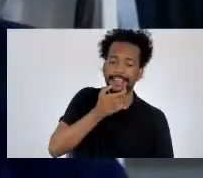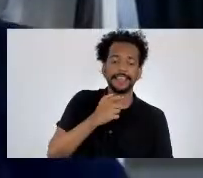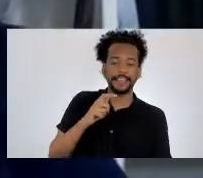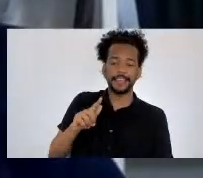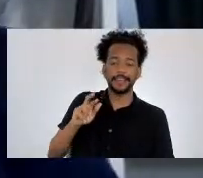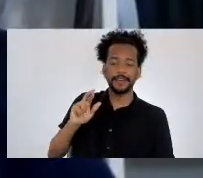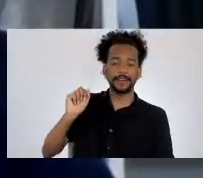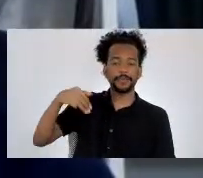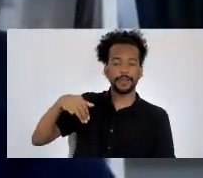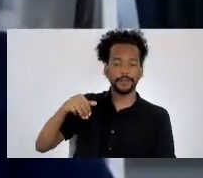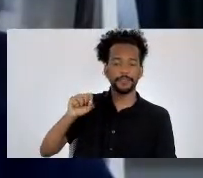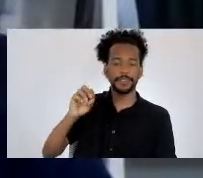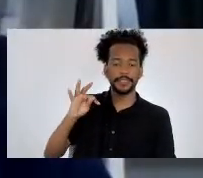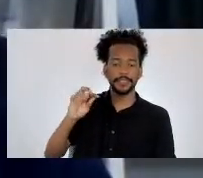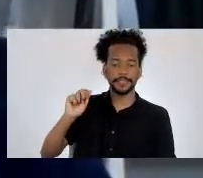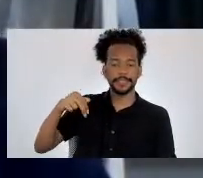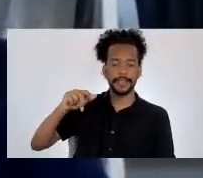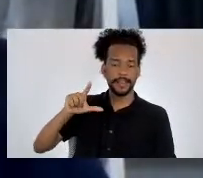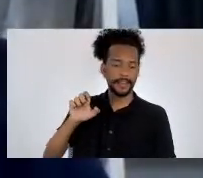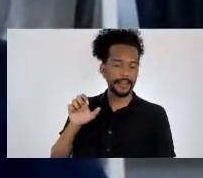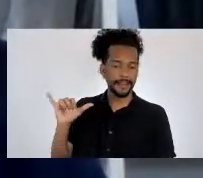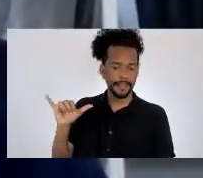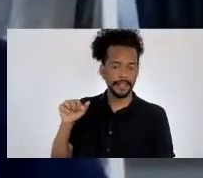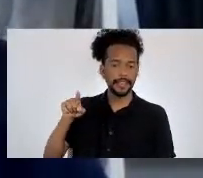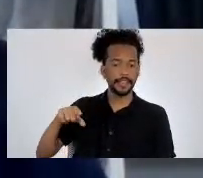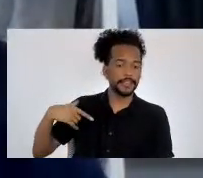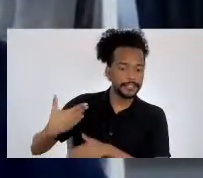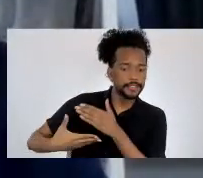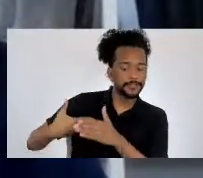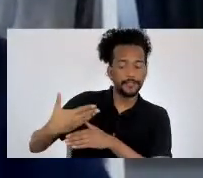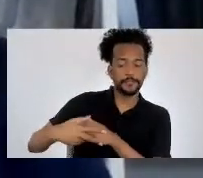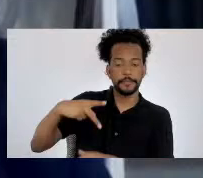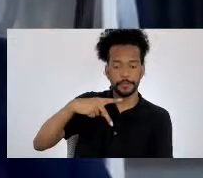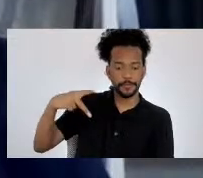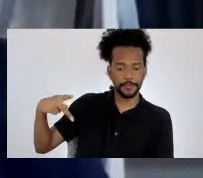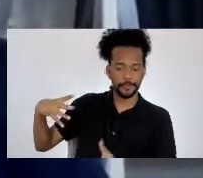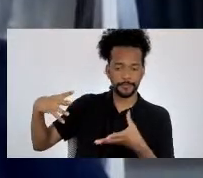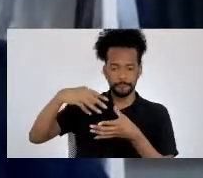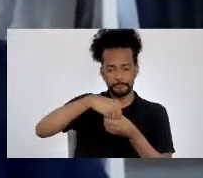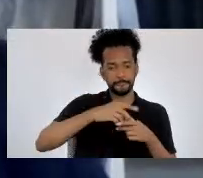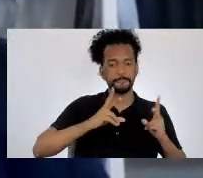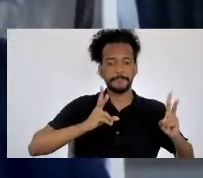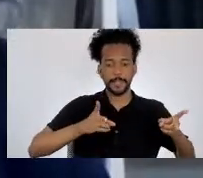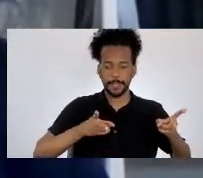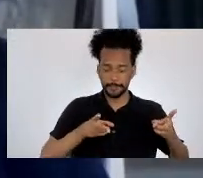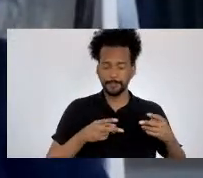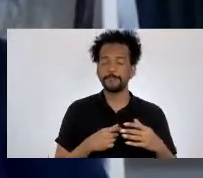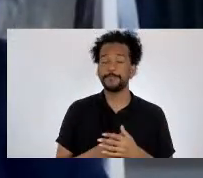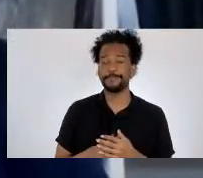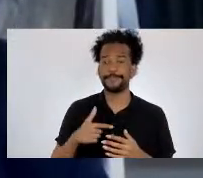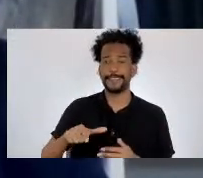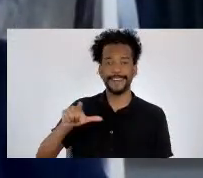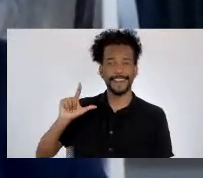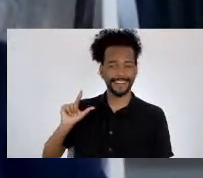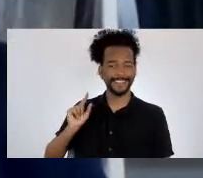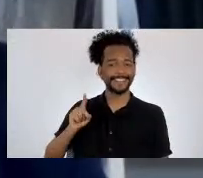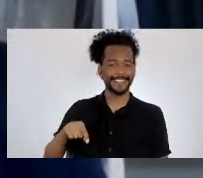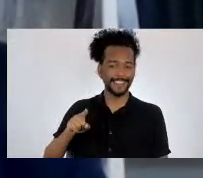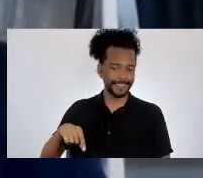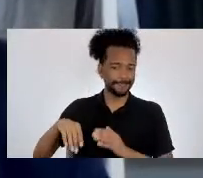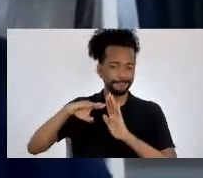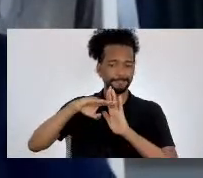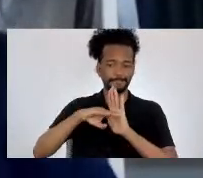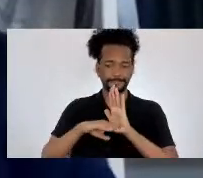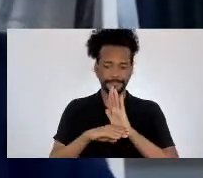O Graham é líder de desenvolvimento de professores no British Council. Anteriormente, ele foi líder de programas de inglês para as